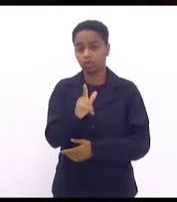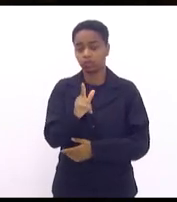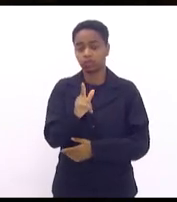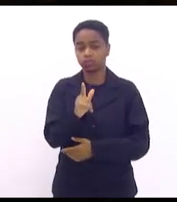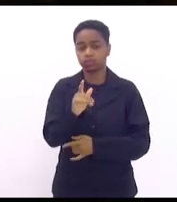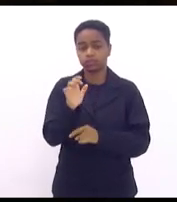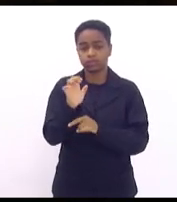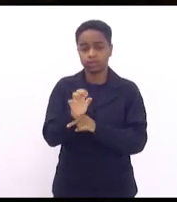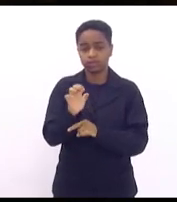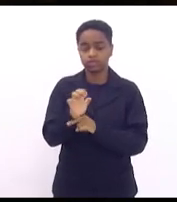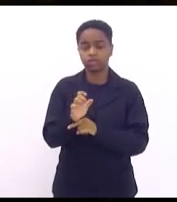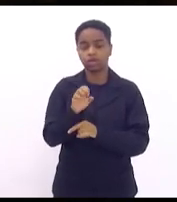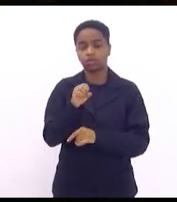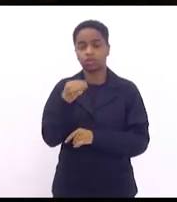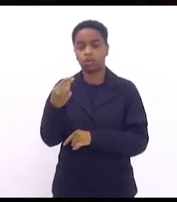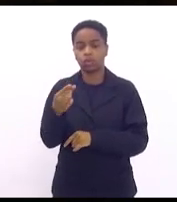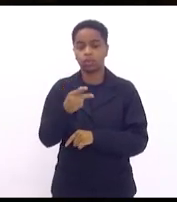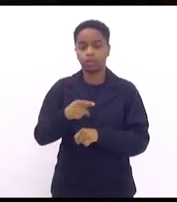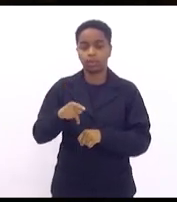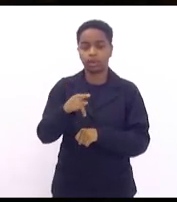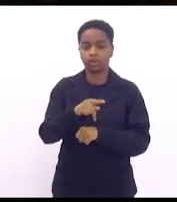o Estado ou que o país